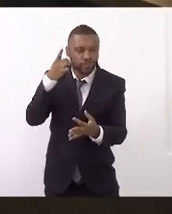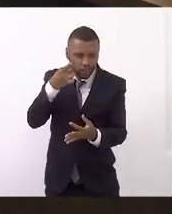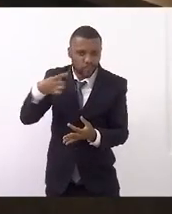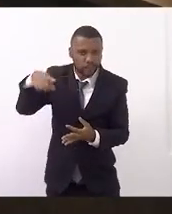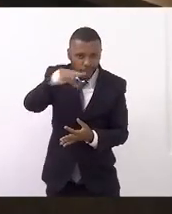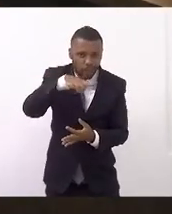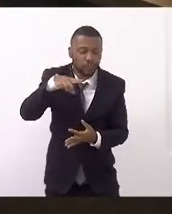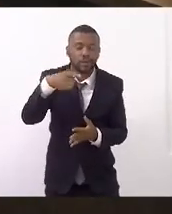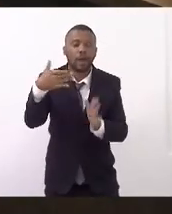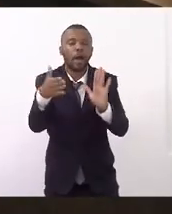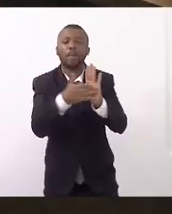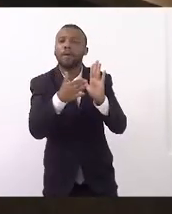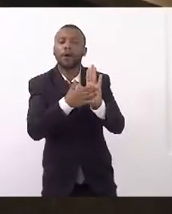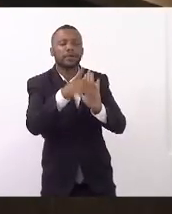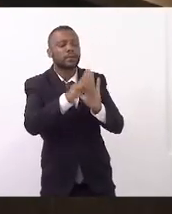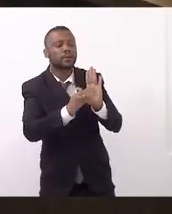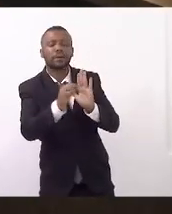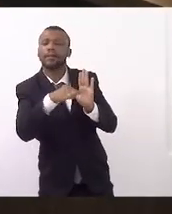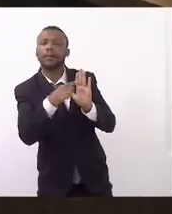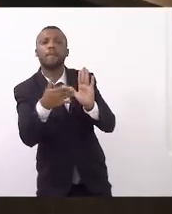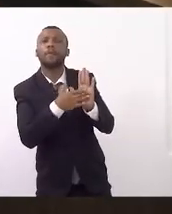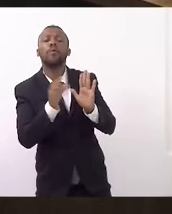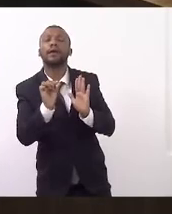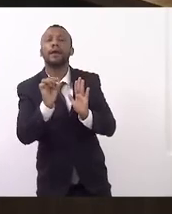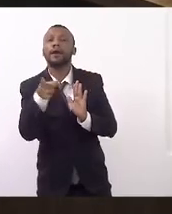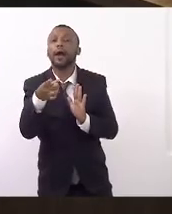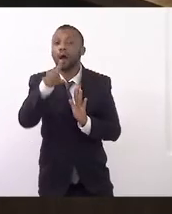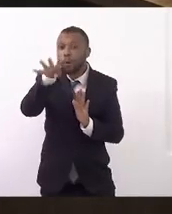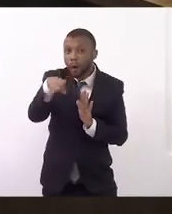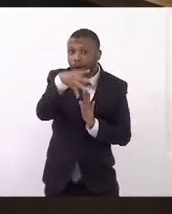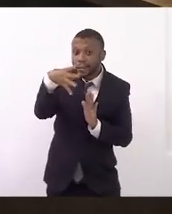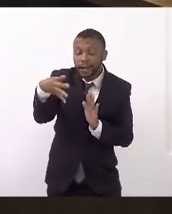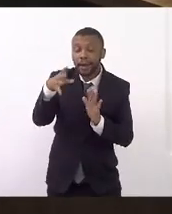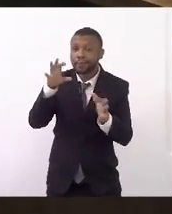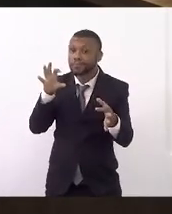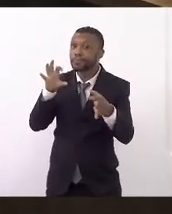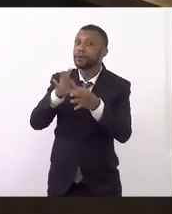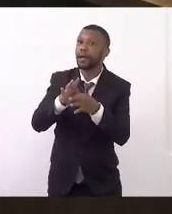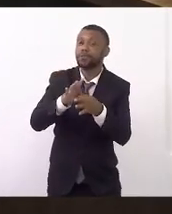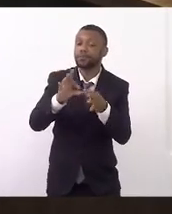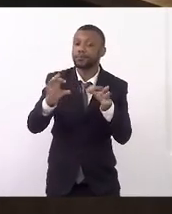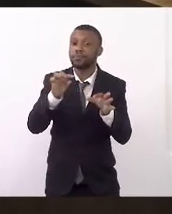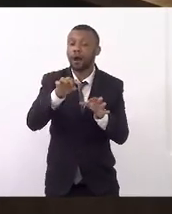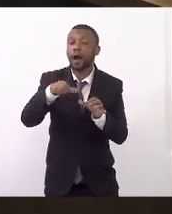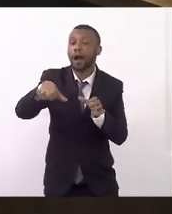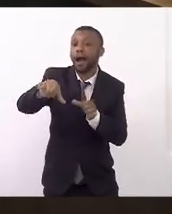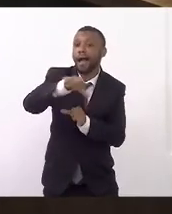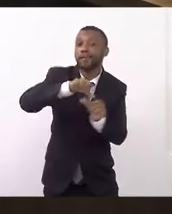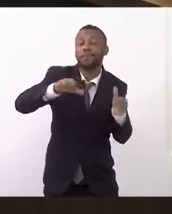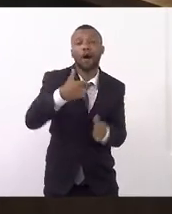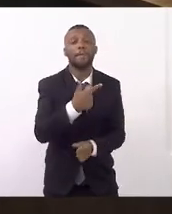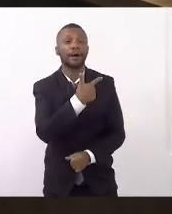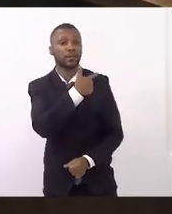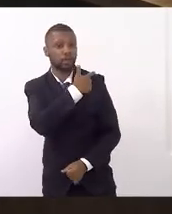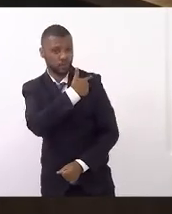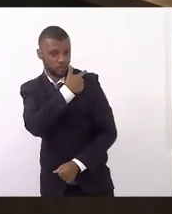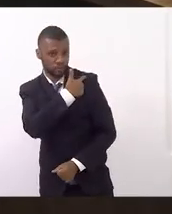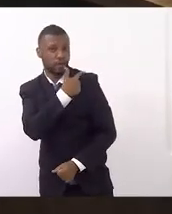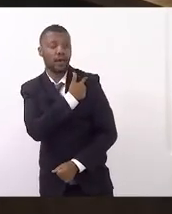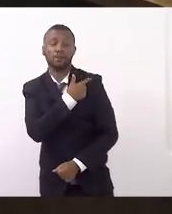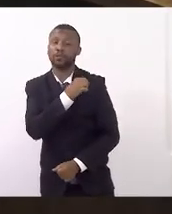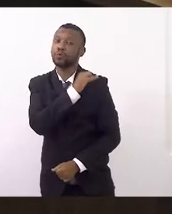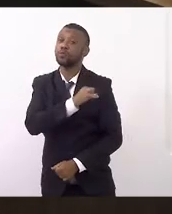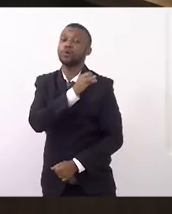um calendário de implementação da reforma do ensino médio no Estado do Rio de Janeiro. Por que ele faz essa proposta? Porque